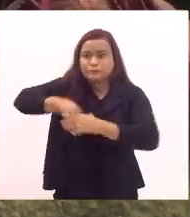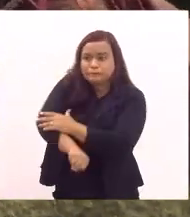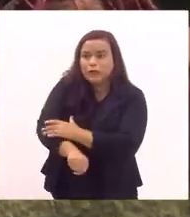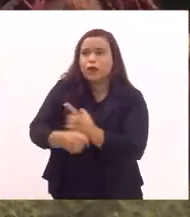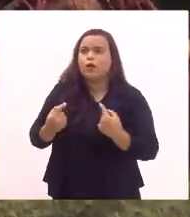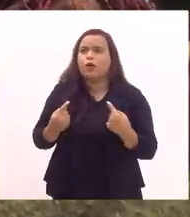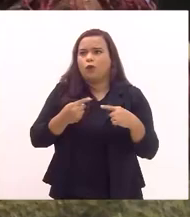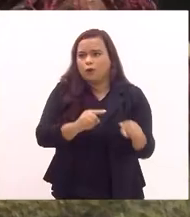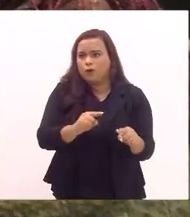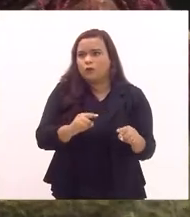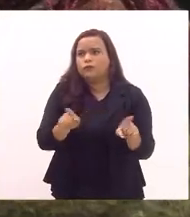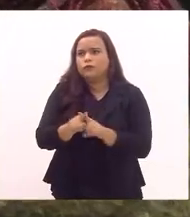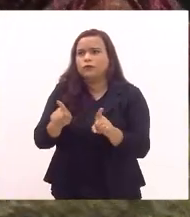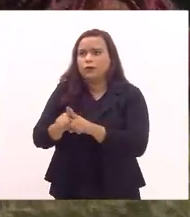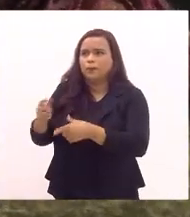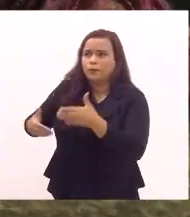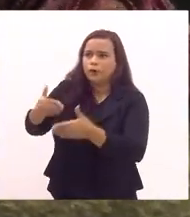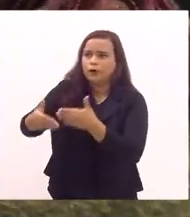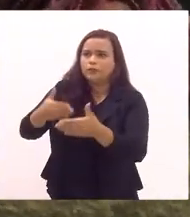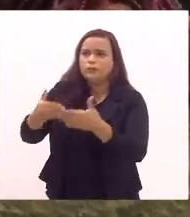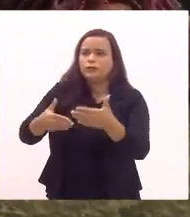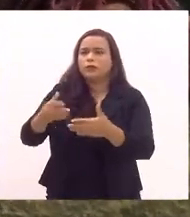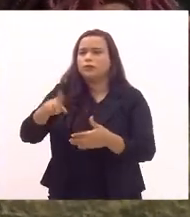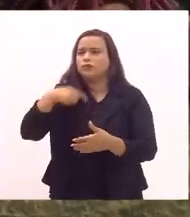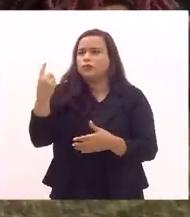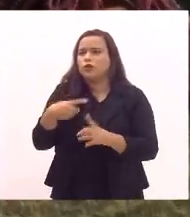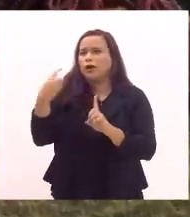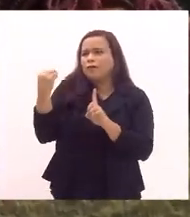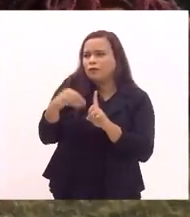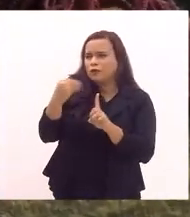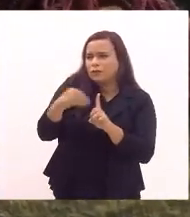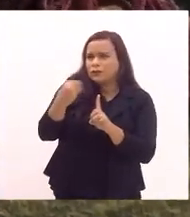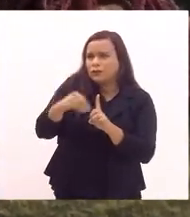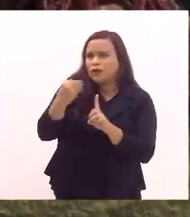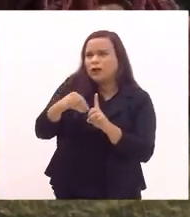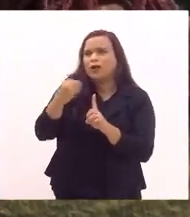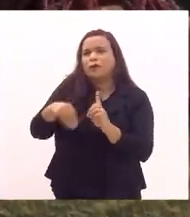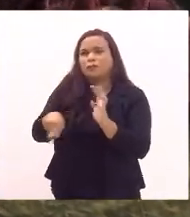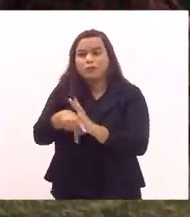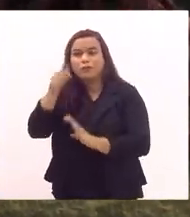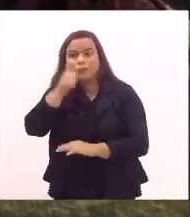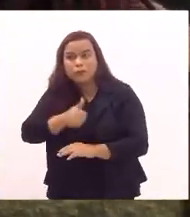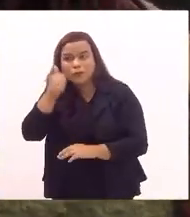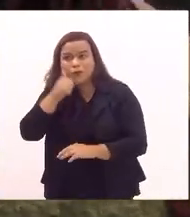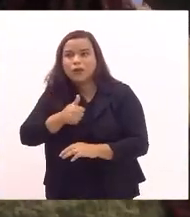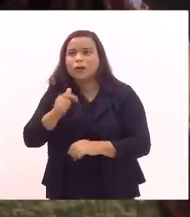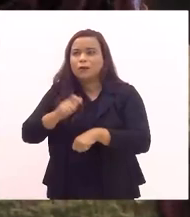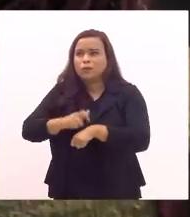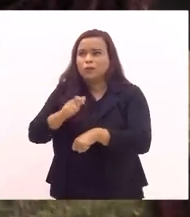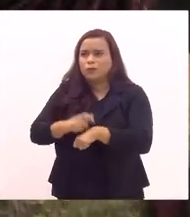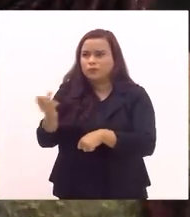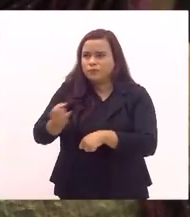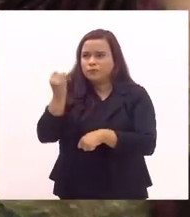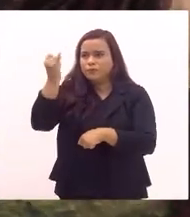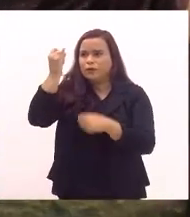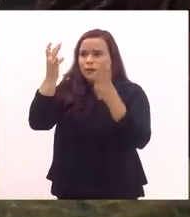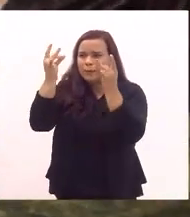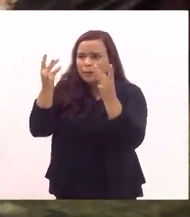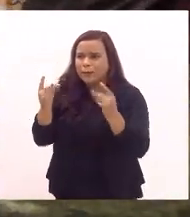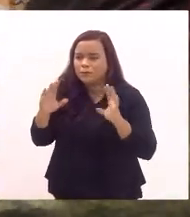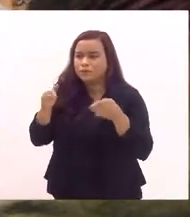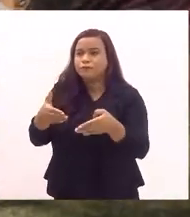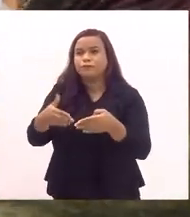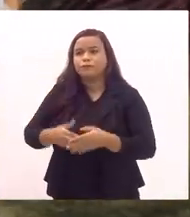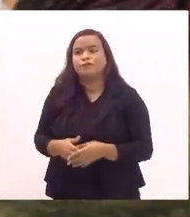contra todo um processo de vulnerabilização das nossas mulheres no momento tão específico do parto